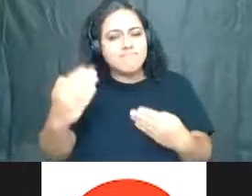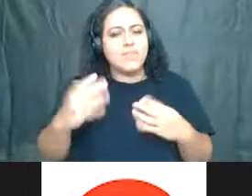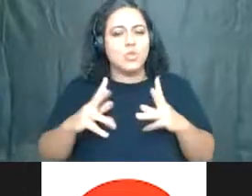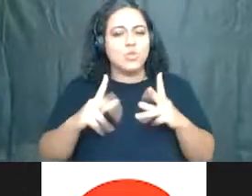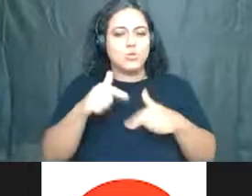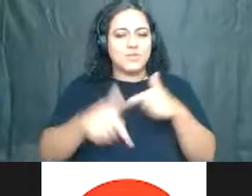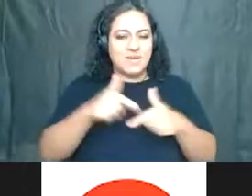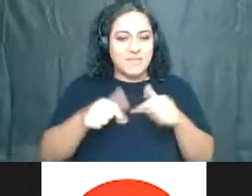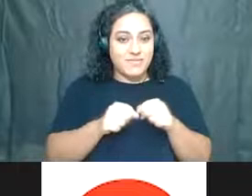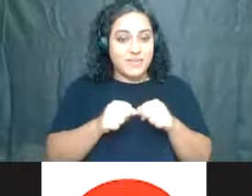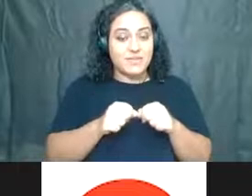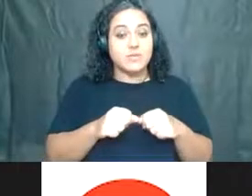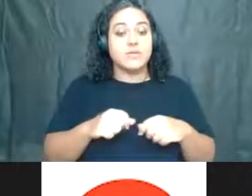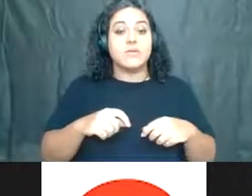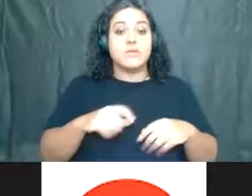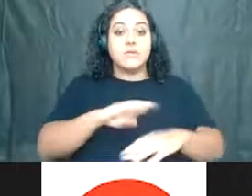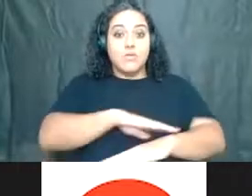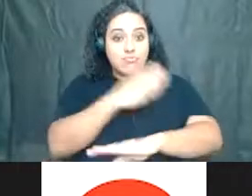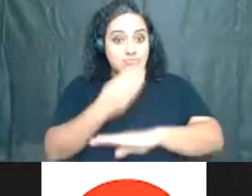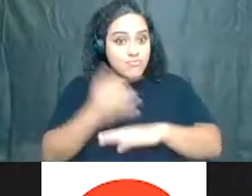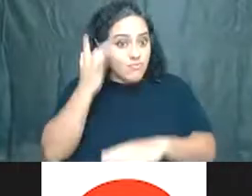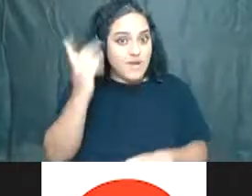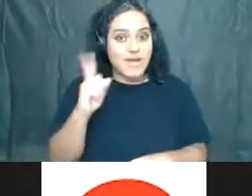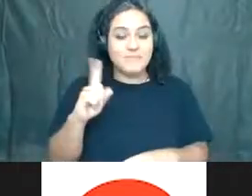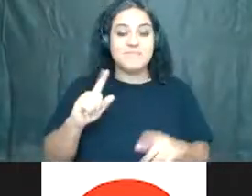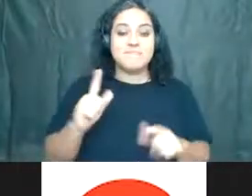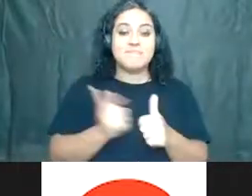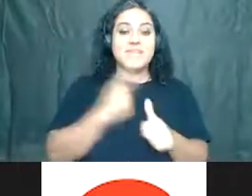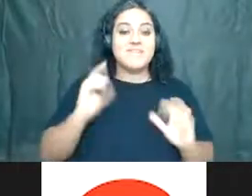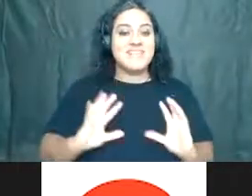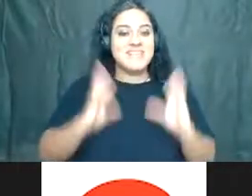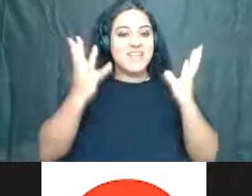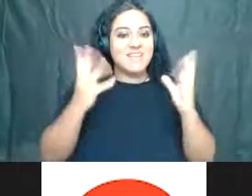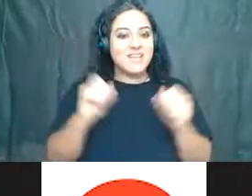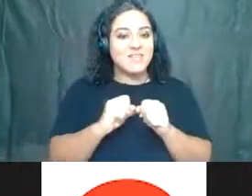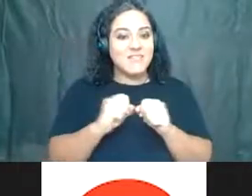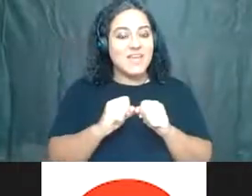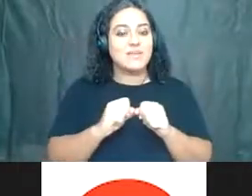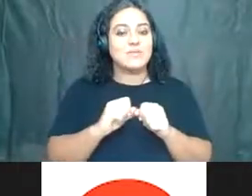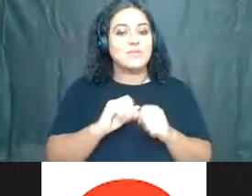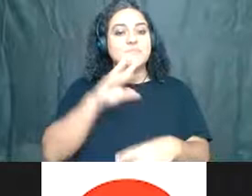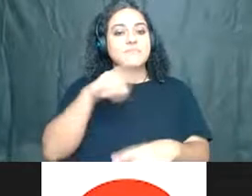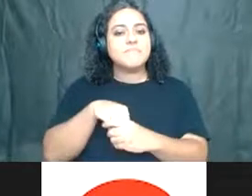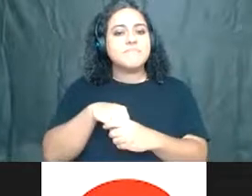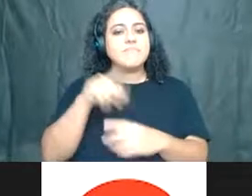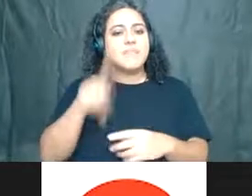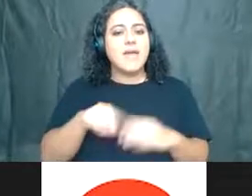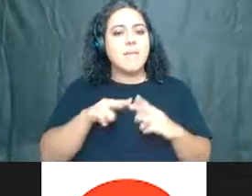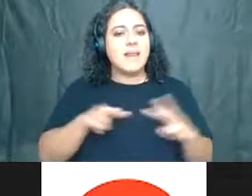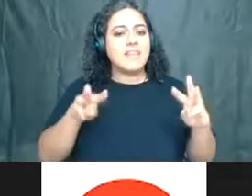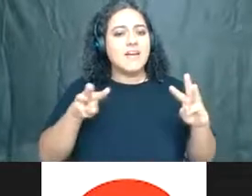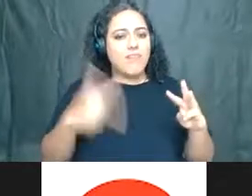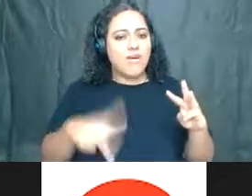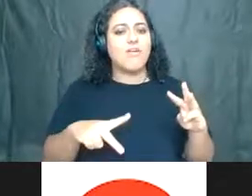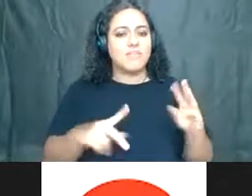Foi muito árduo. O evento foi a primeira vez que ele foi executado sobre uma plataforma